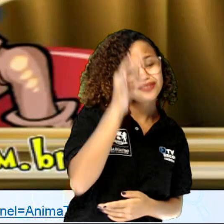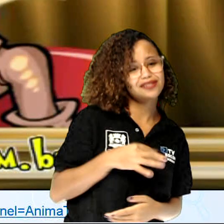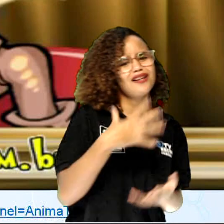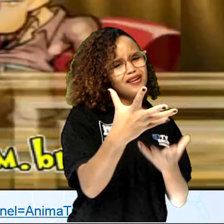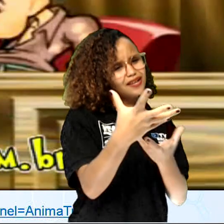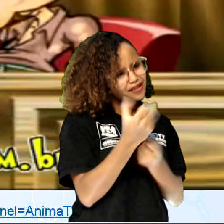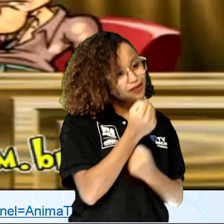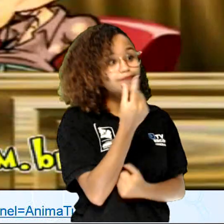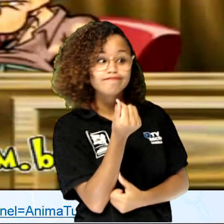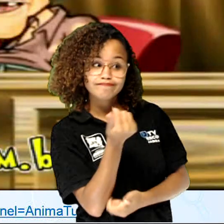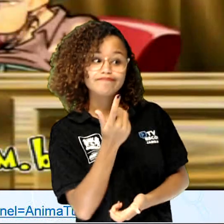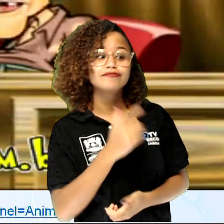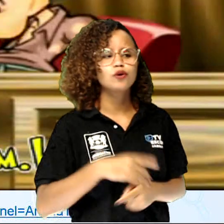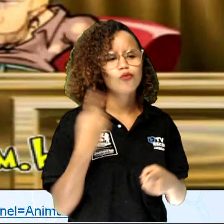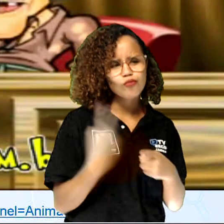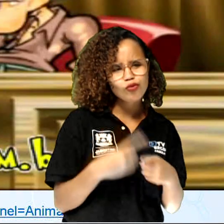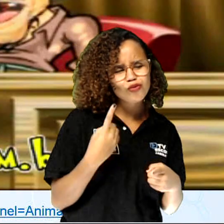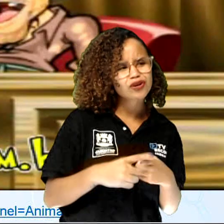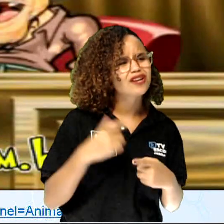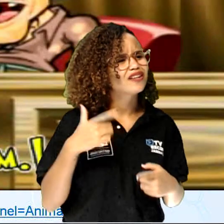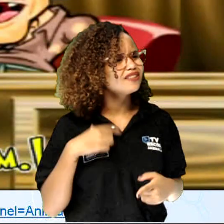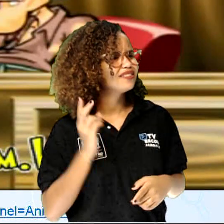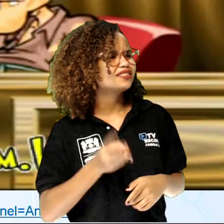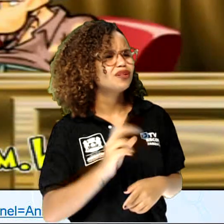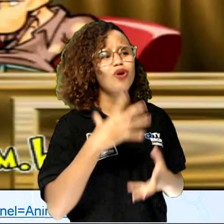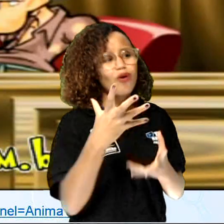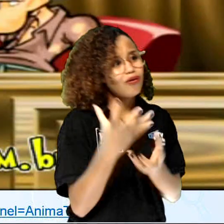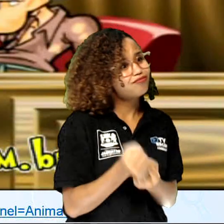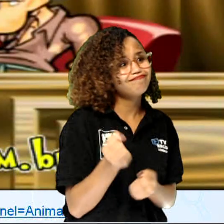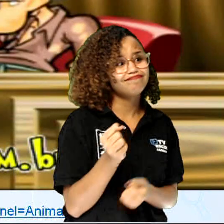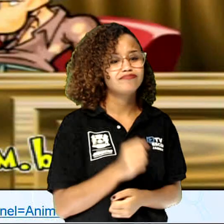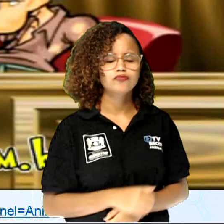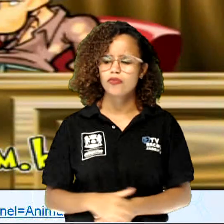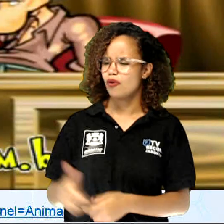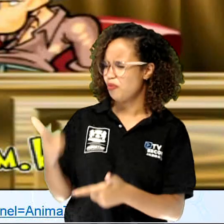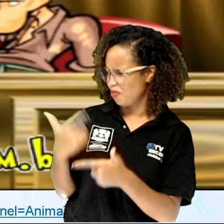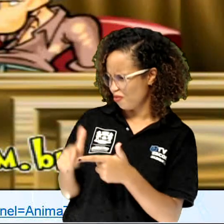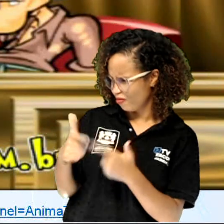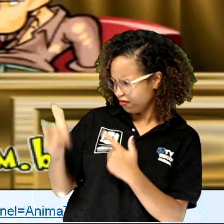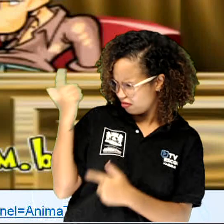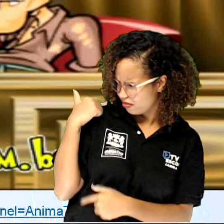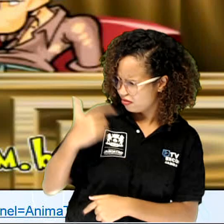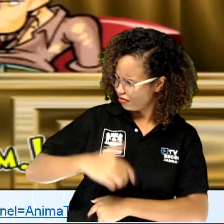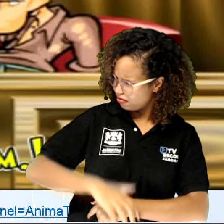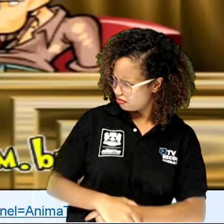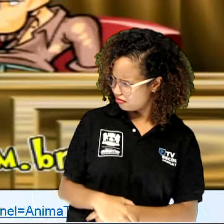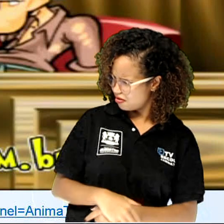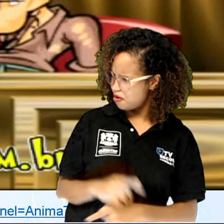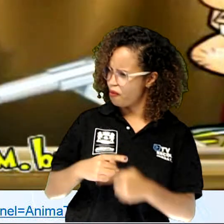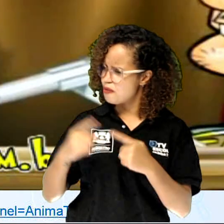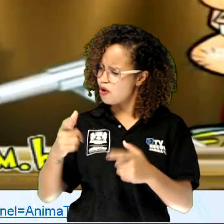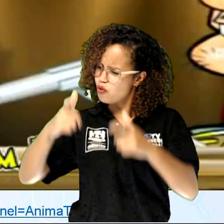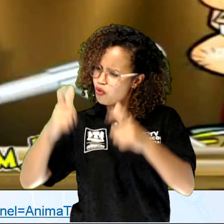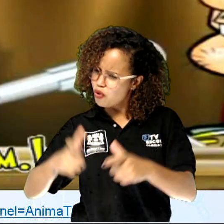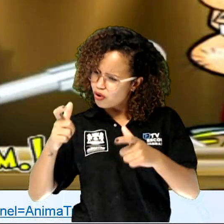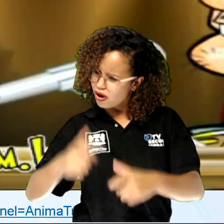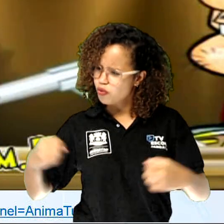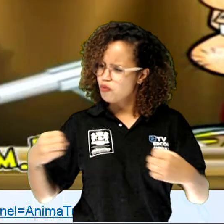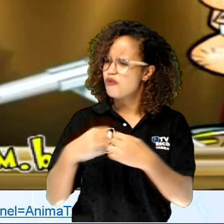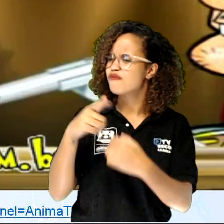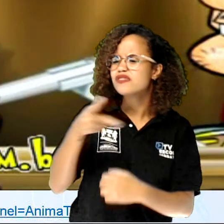um dinheirinho, pois eu fiquei esse tempo todo sem ganhar. Problema na coluna, meu caro, mas no local do acidente o senhor